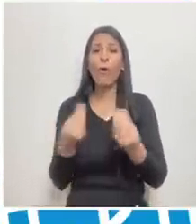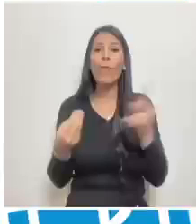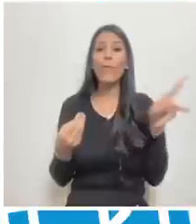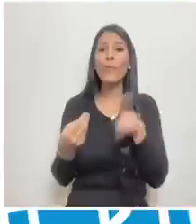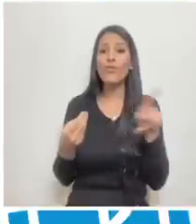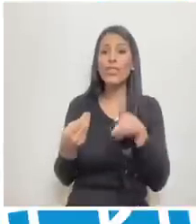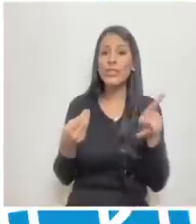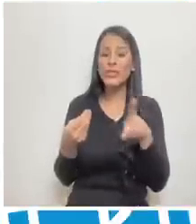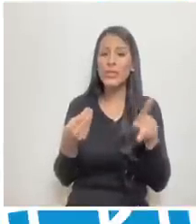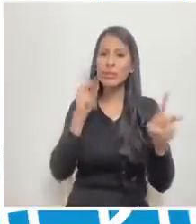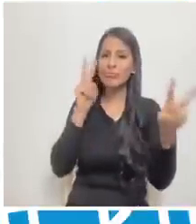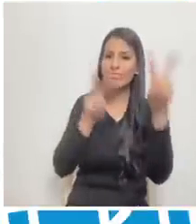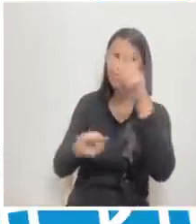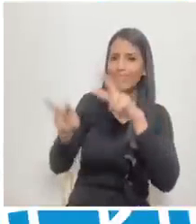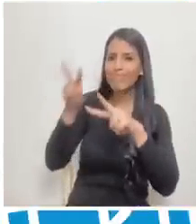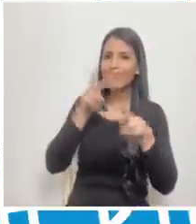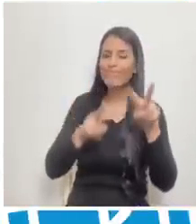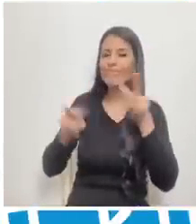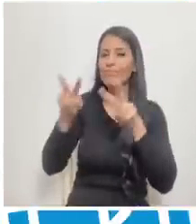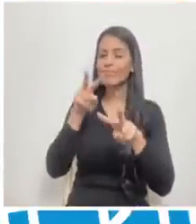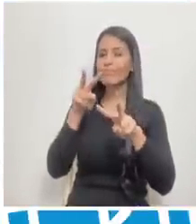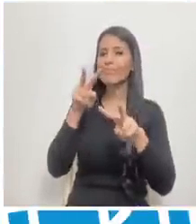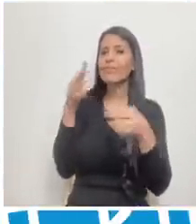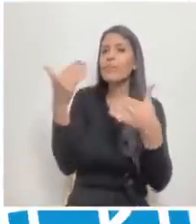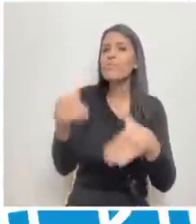avaliação após os testes?